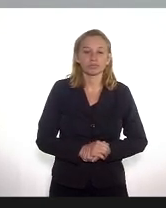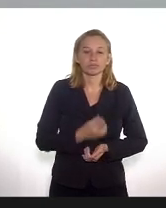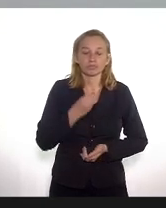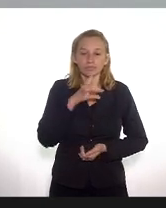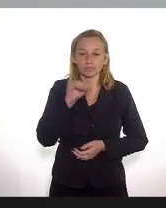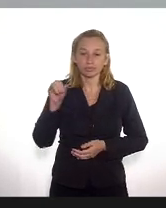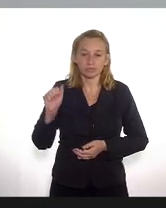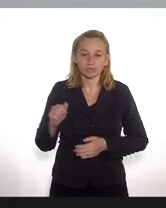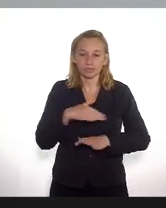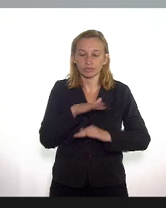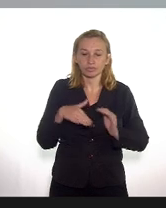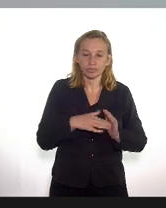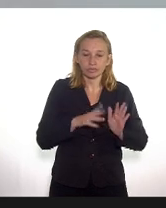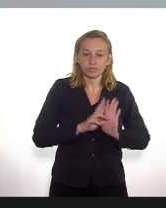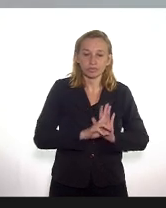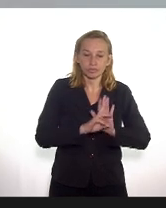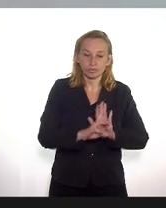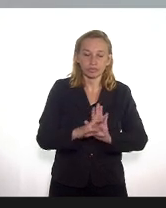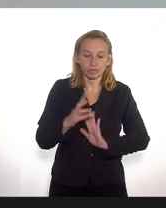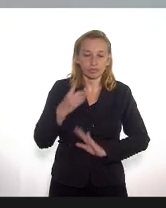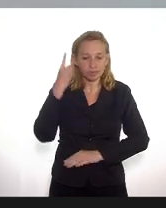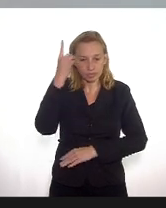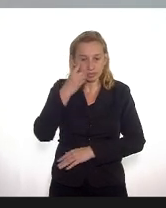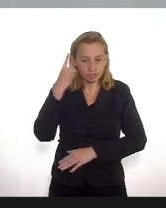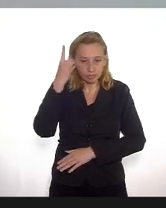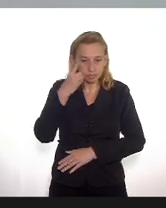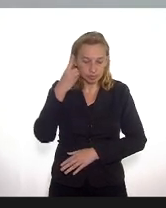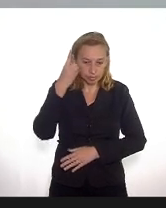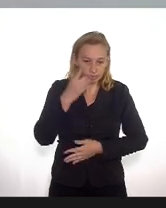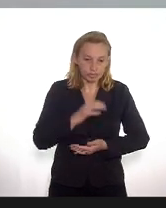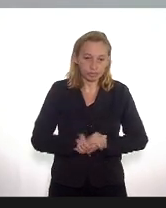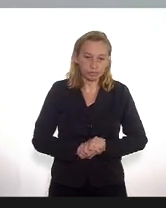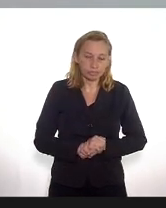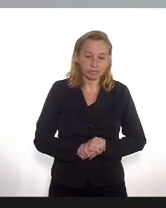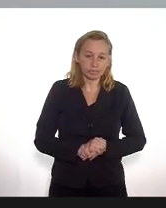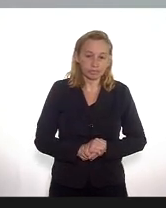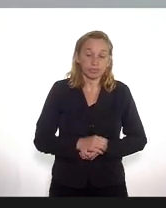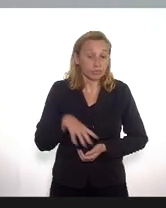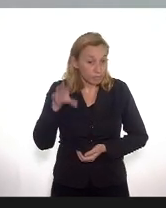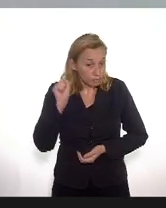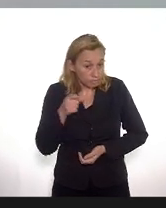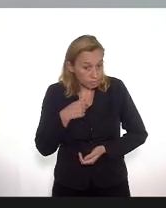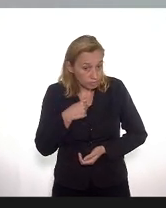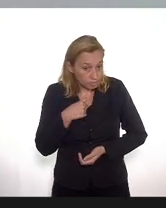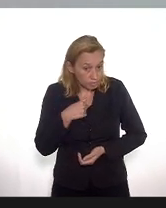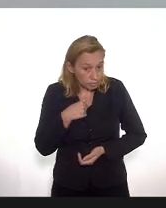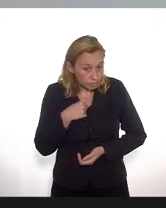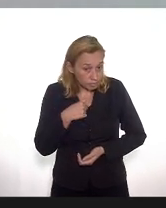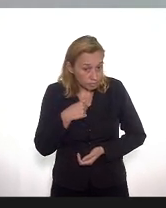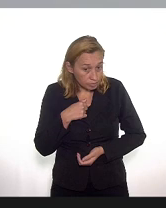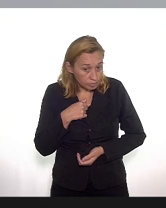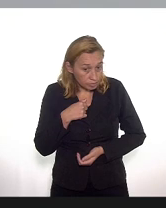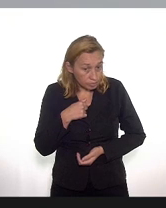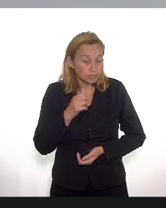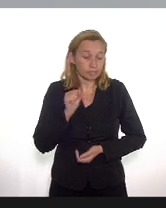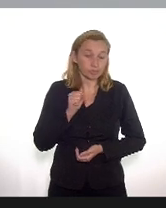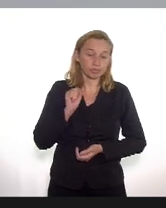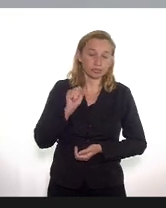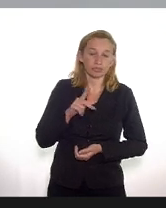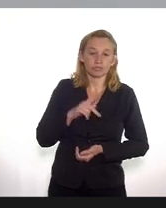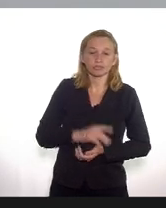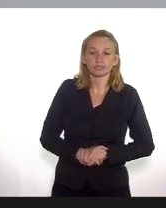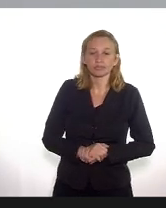representações do Legislativo e do... Estão me ouvindo? Minha voz está saindo? Sim? Ah,